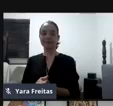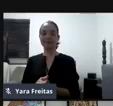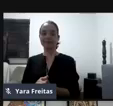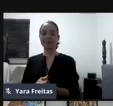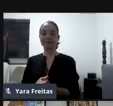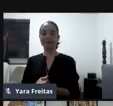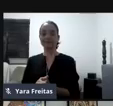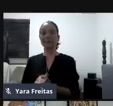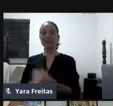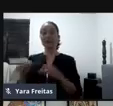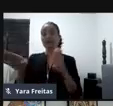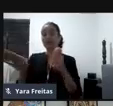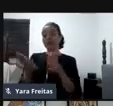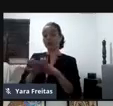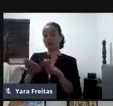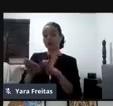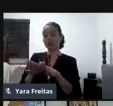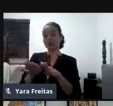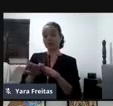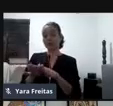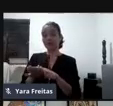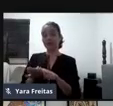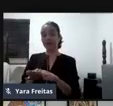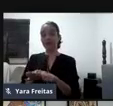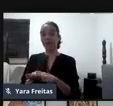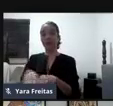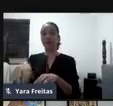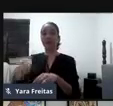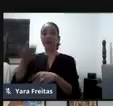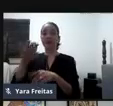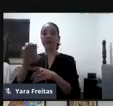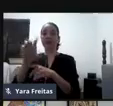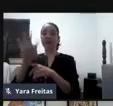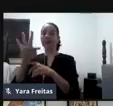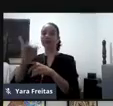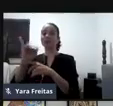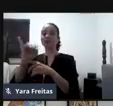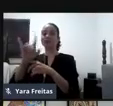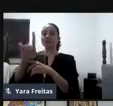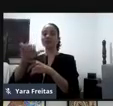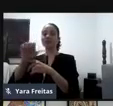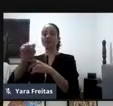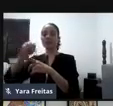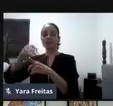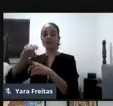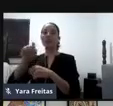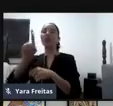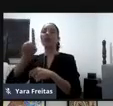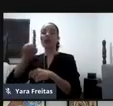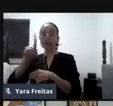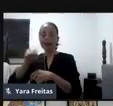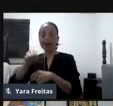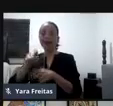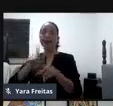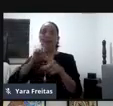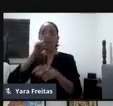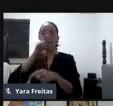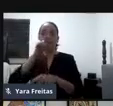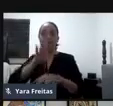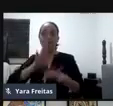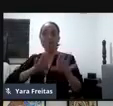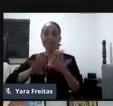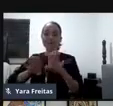Além disso, gente, o etilismo também é um fator de risco para demência. Além de